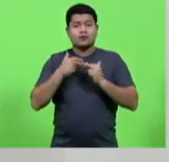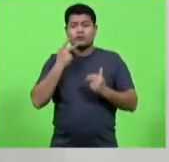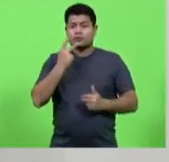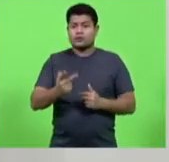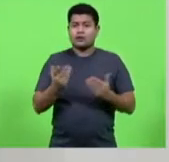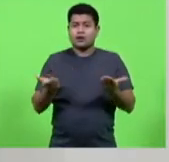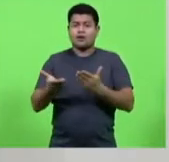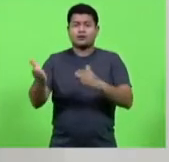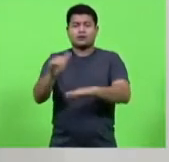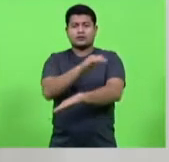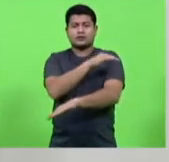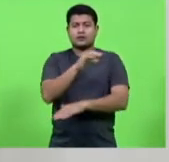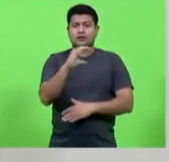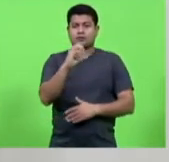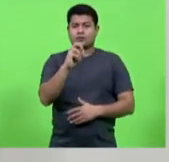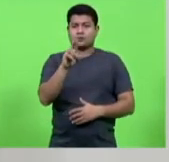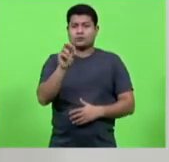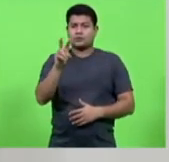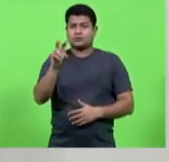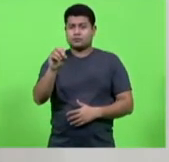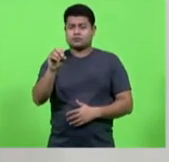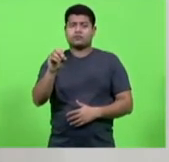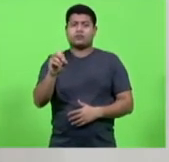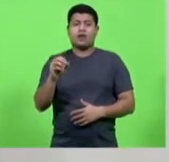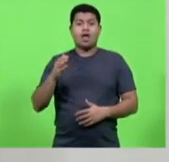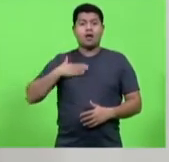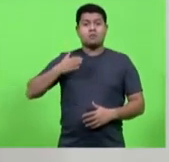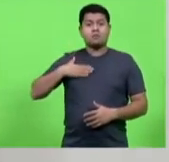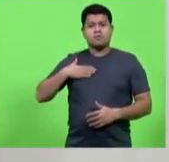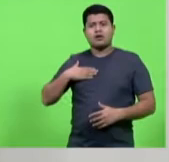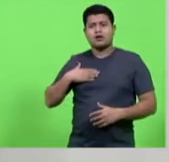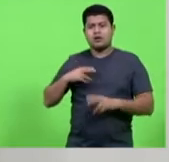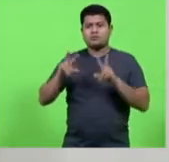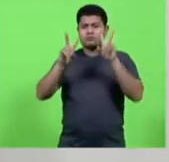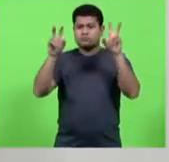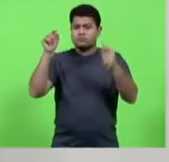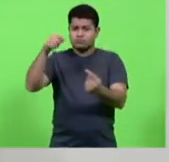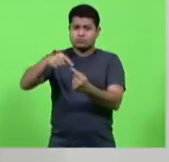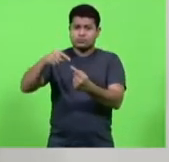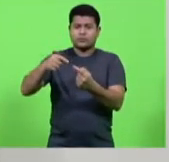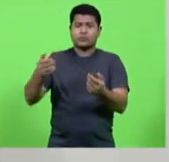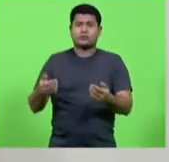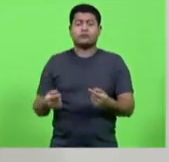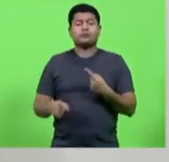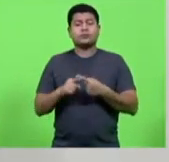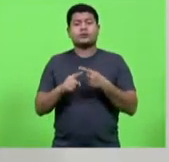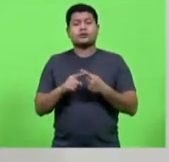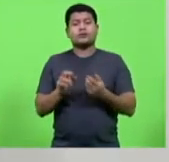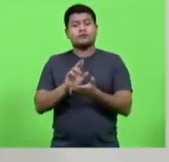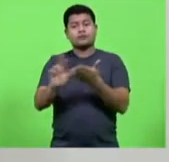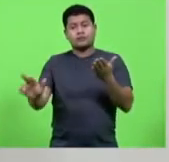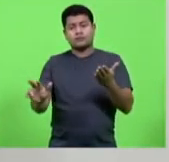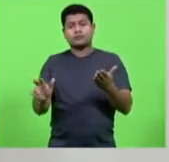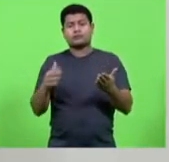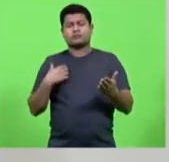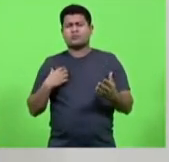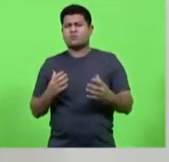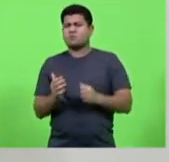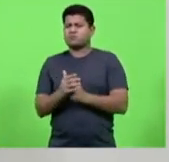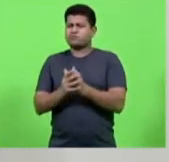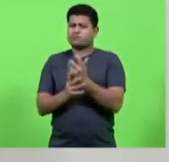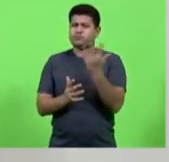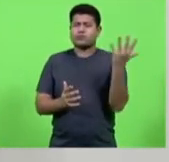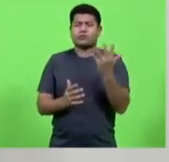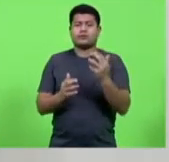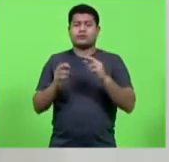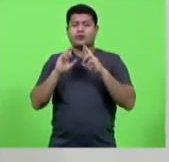minhas principais bandeiras, uma das minhas principais bandeiras, porque tenho mais. Foram inúmeras as reuniões com o governo do estado,